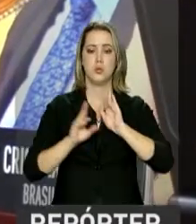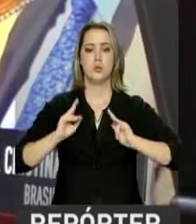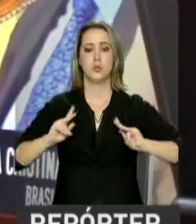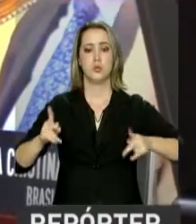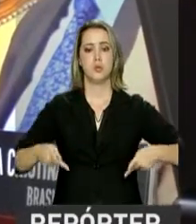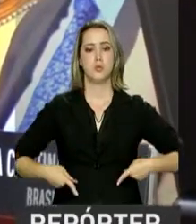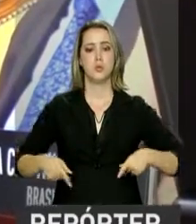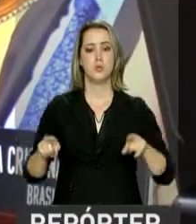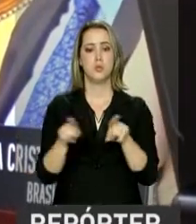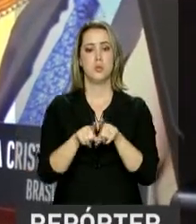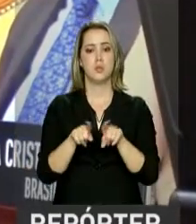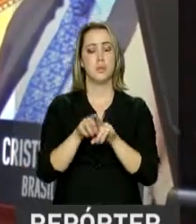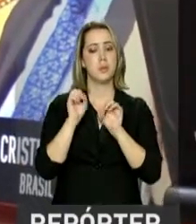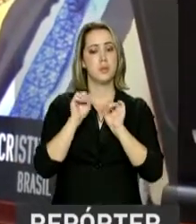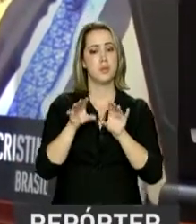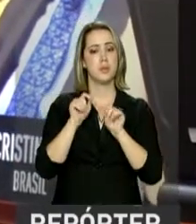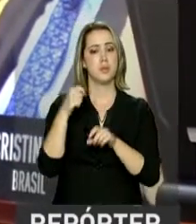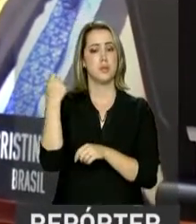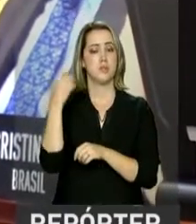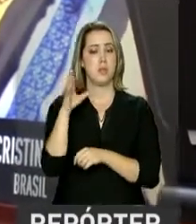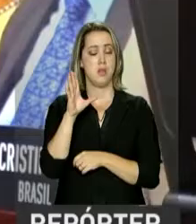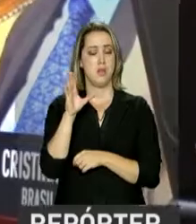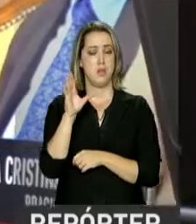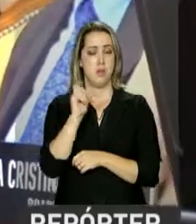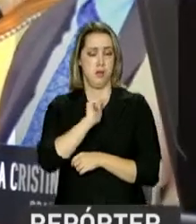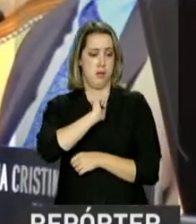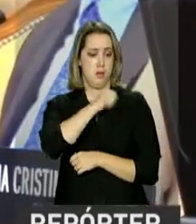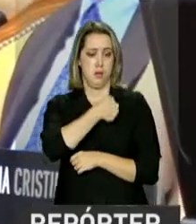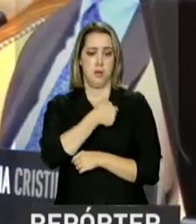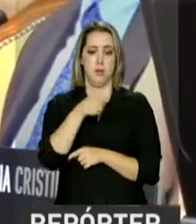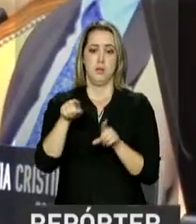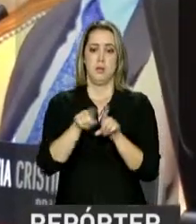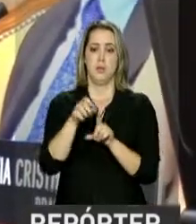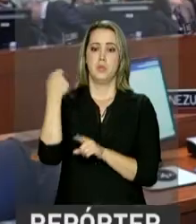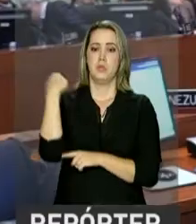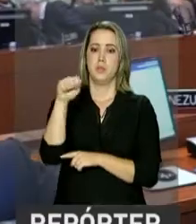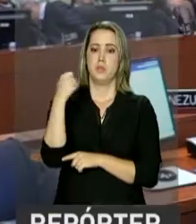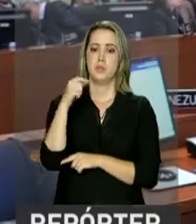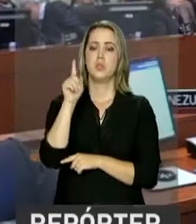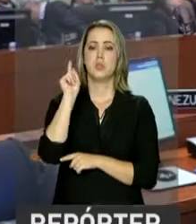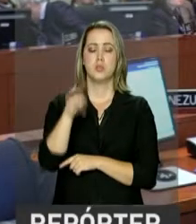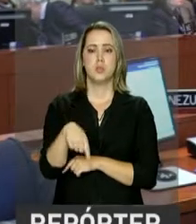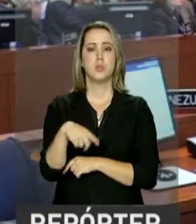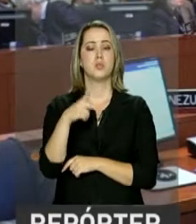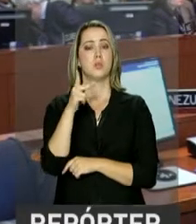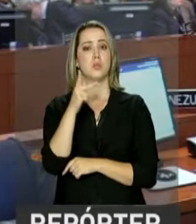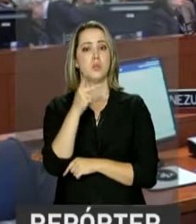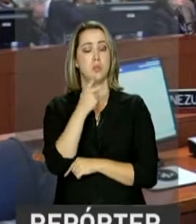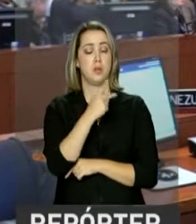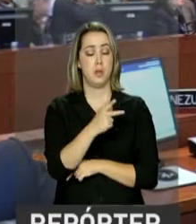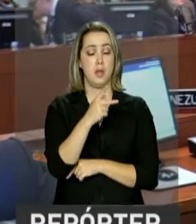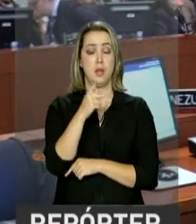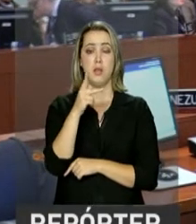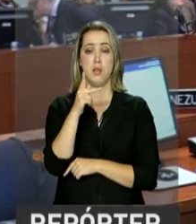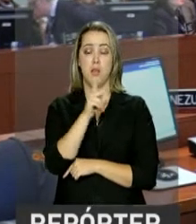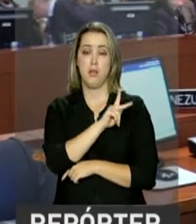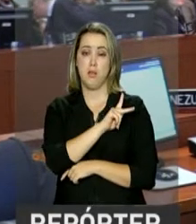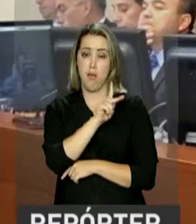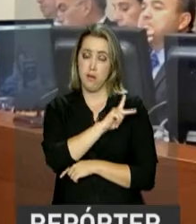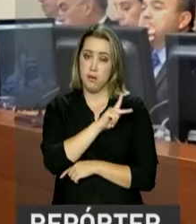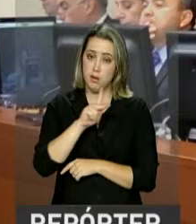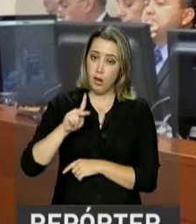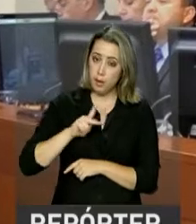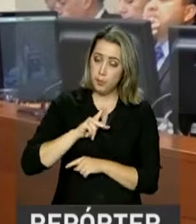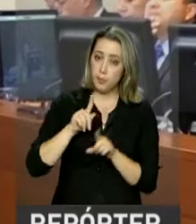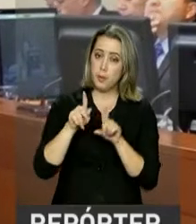aulas na espanha e na argentina ea procuradora do estado de são paulo desde 1991 para ela mas a candidatura